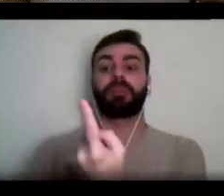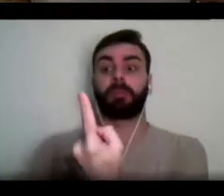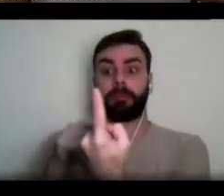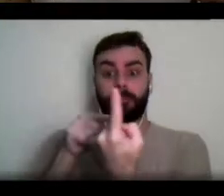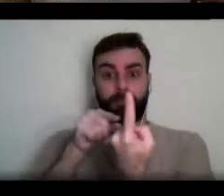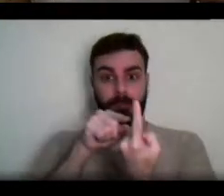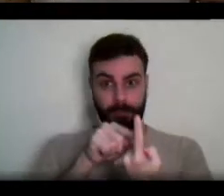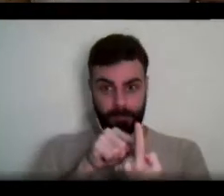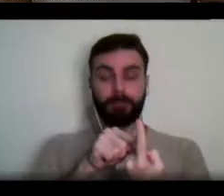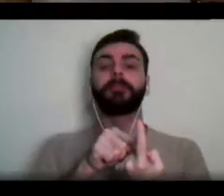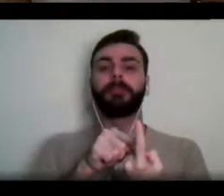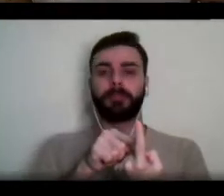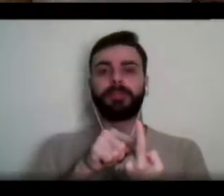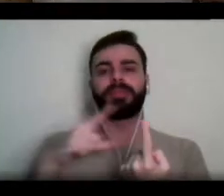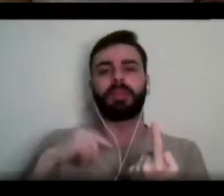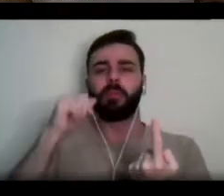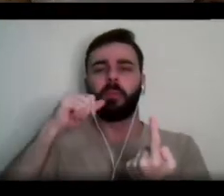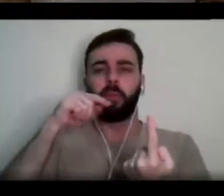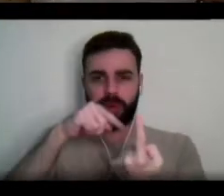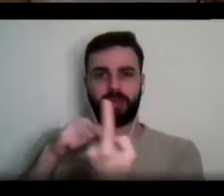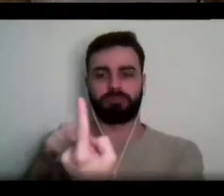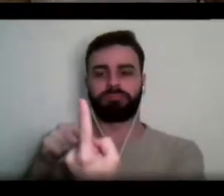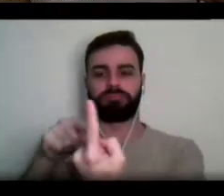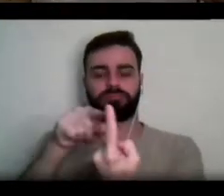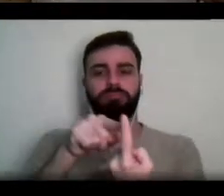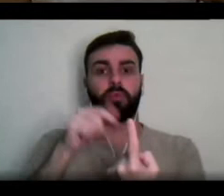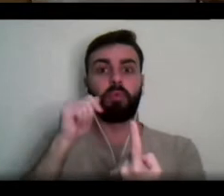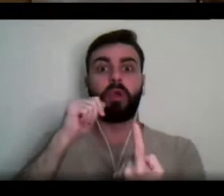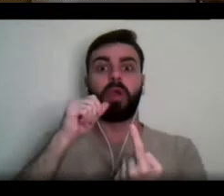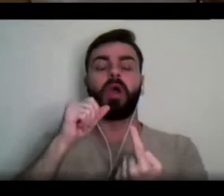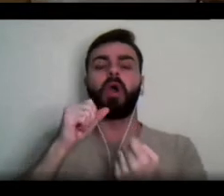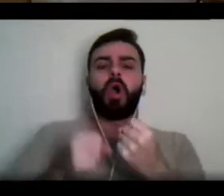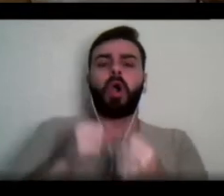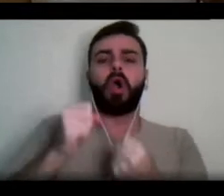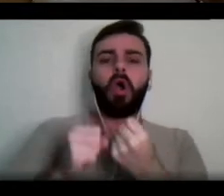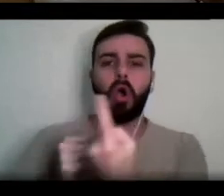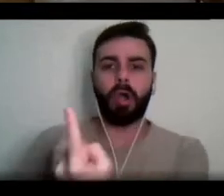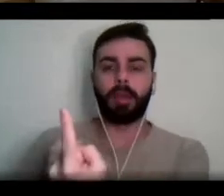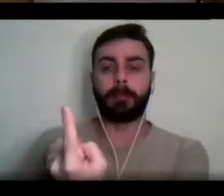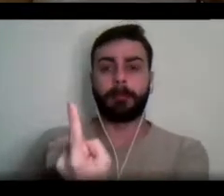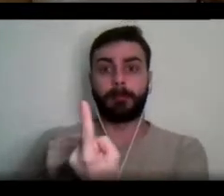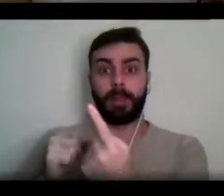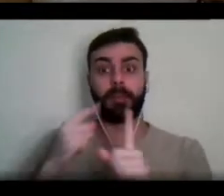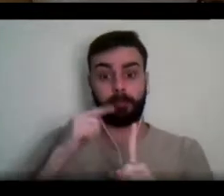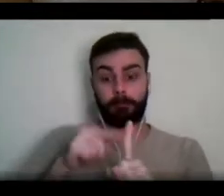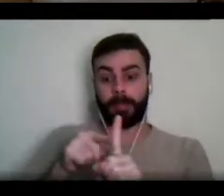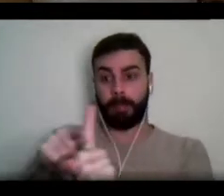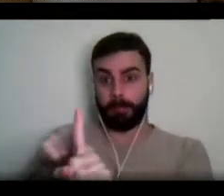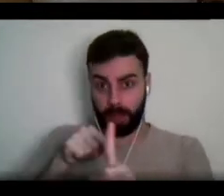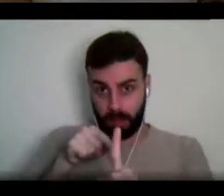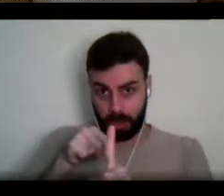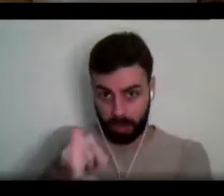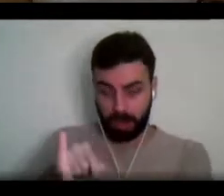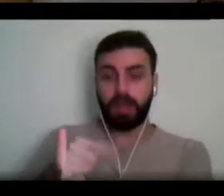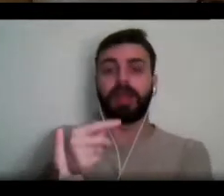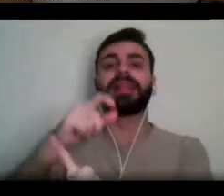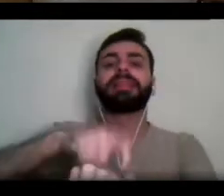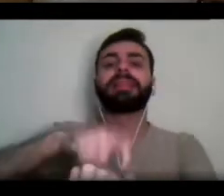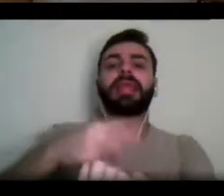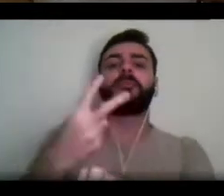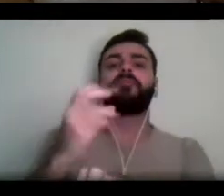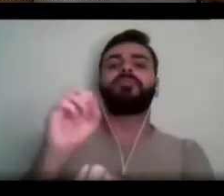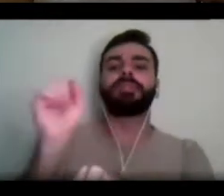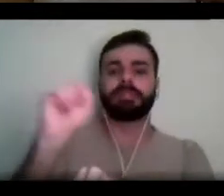Xuxa. Isso não é da época de vocês, não. Quando volta, a Edith, ele fala da Edith. A Edith corre